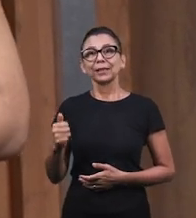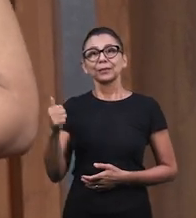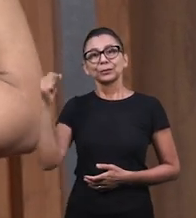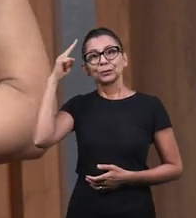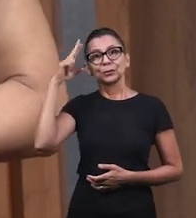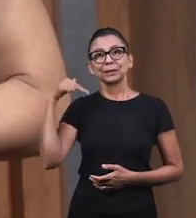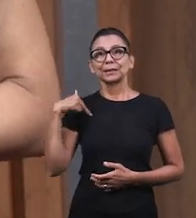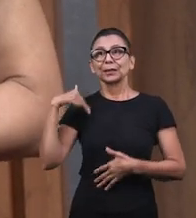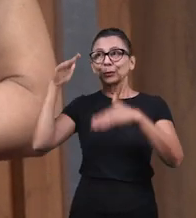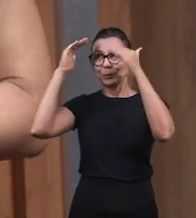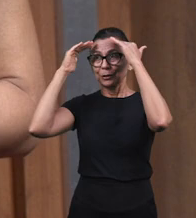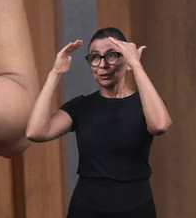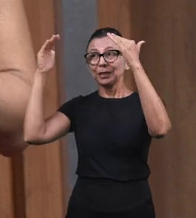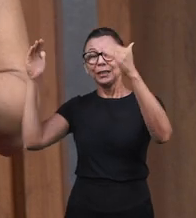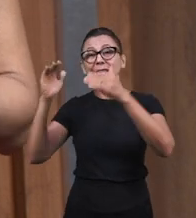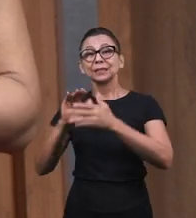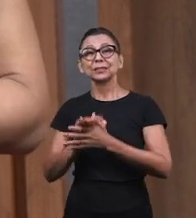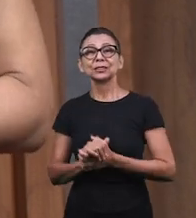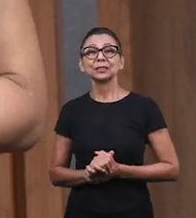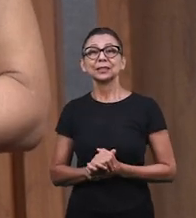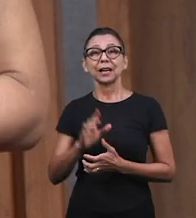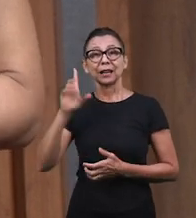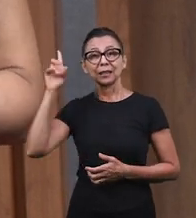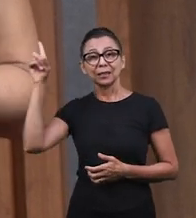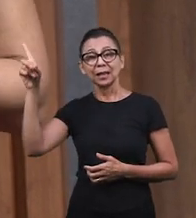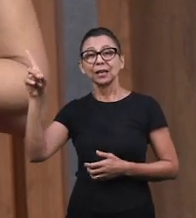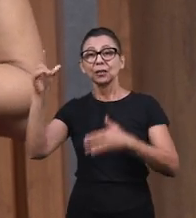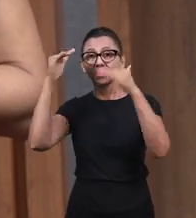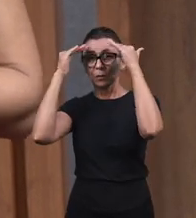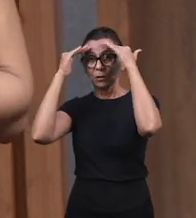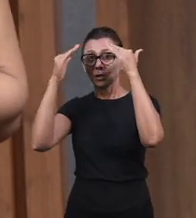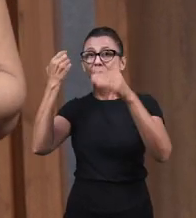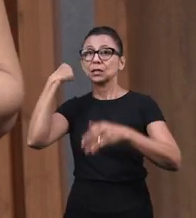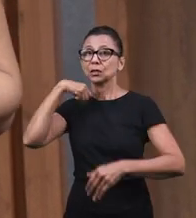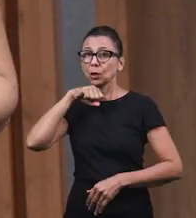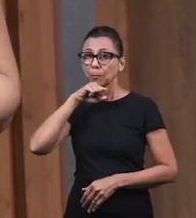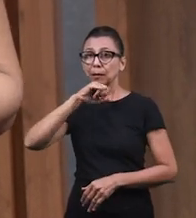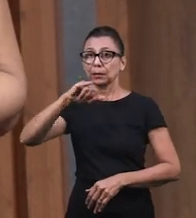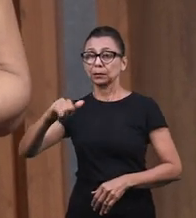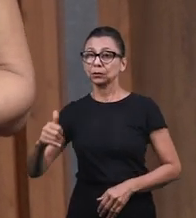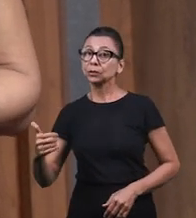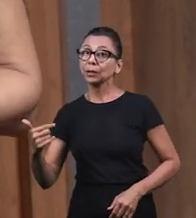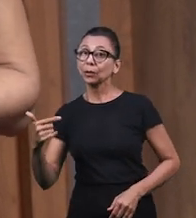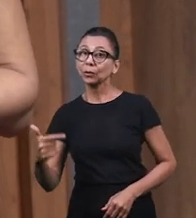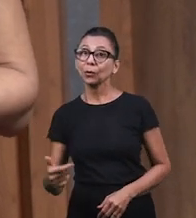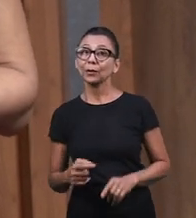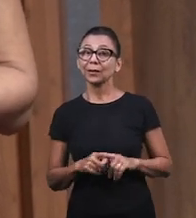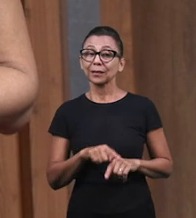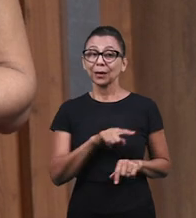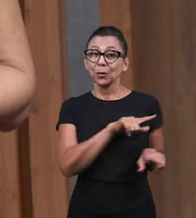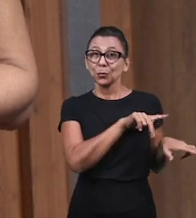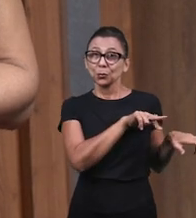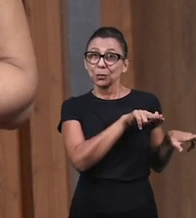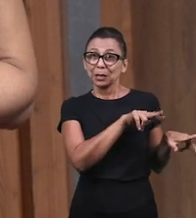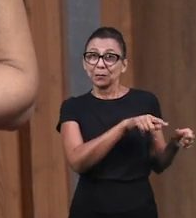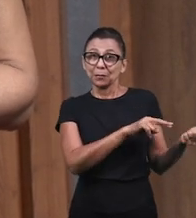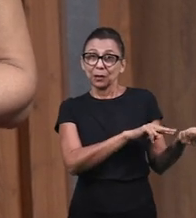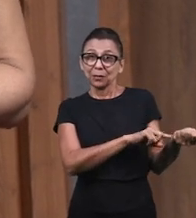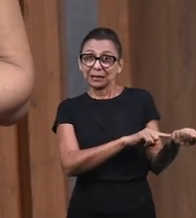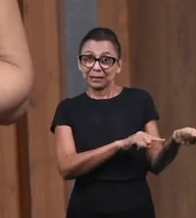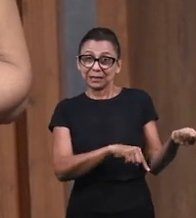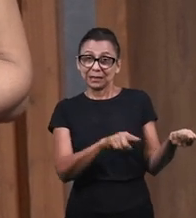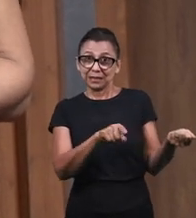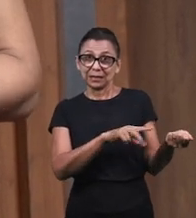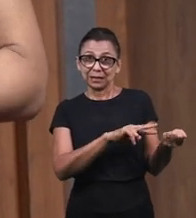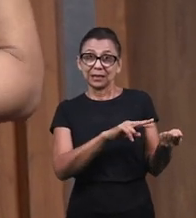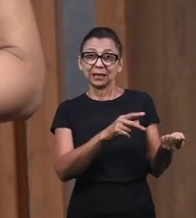davam muito bem com José. Eles tinham inveja dele. E esse sentimento ruim cresceu tanto a ponto de os próprios irmãos